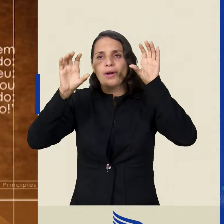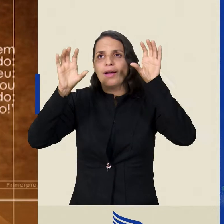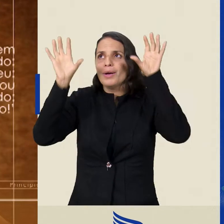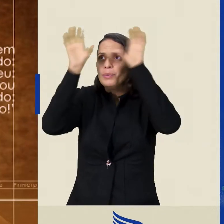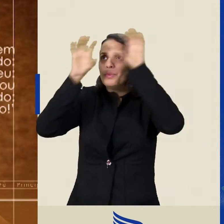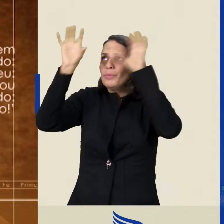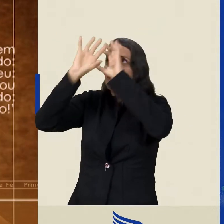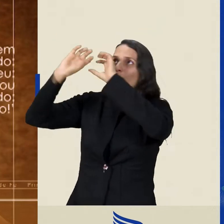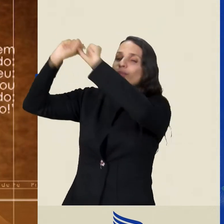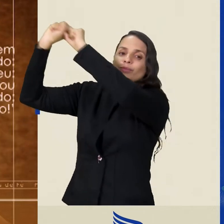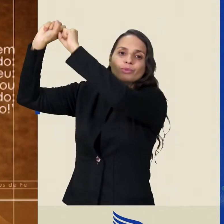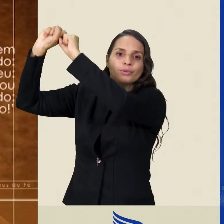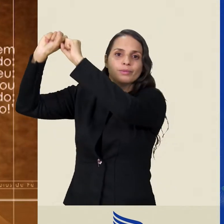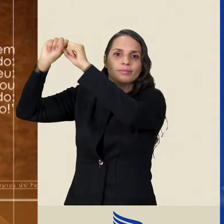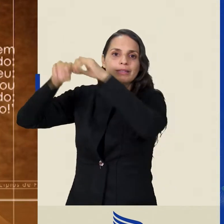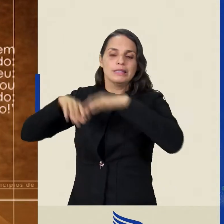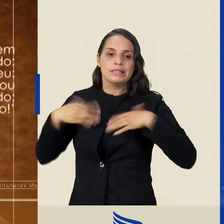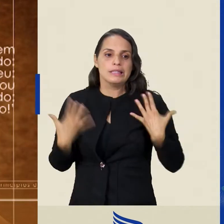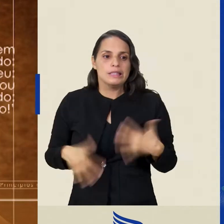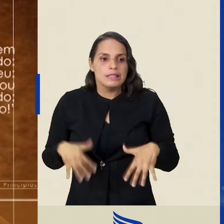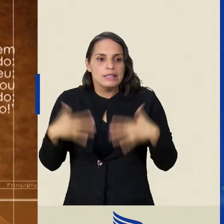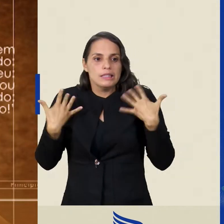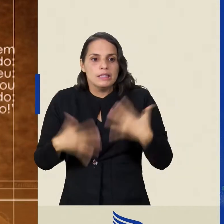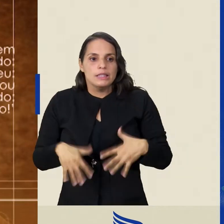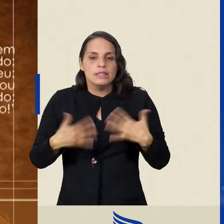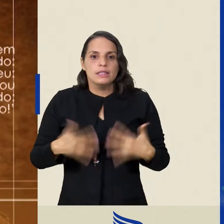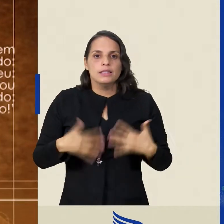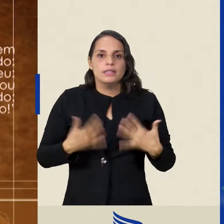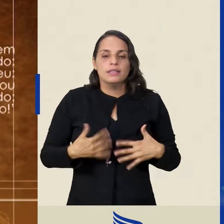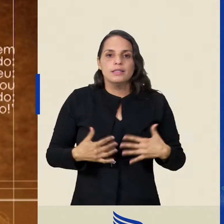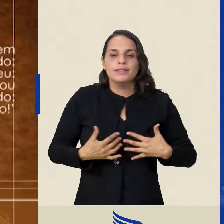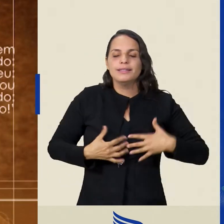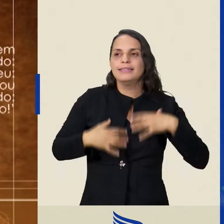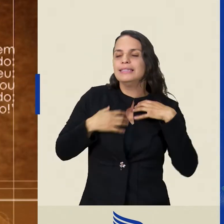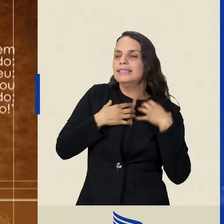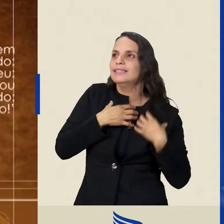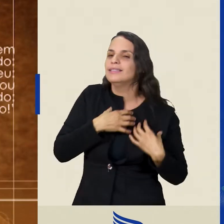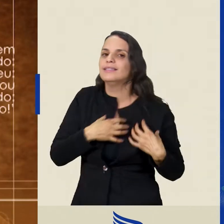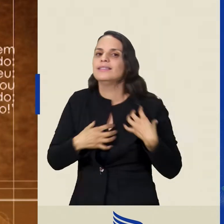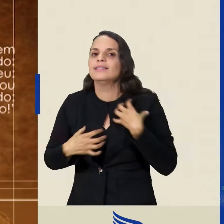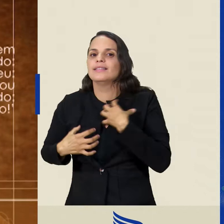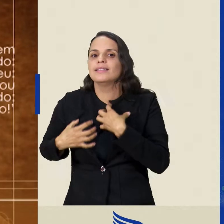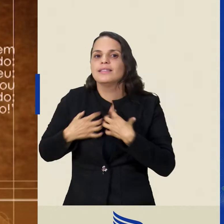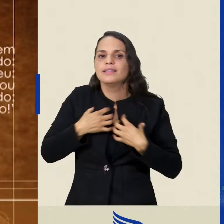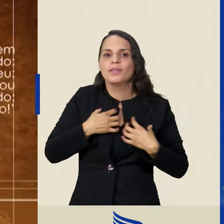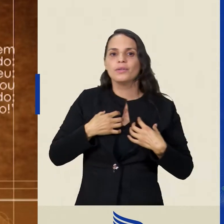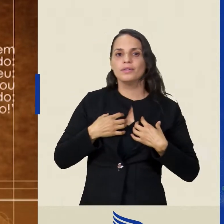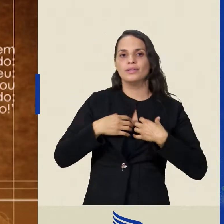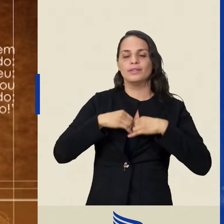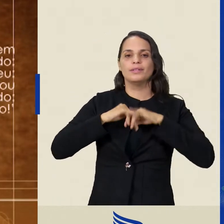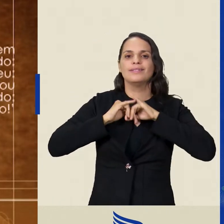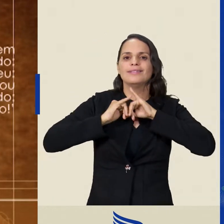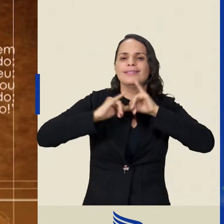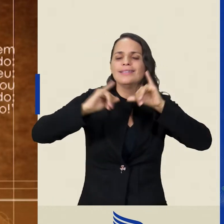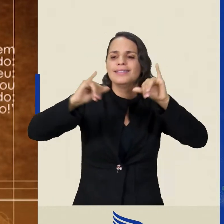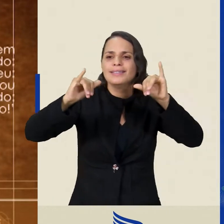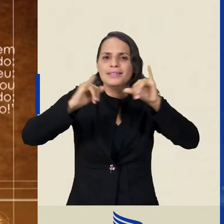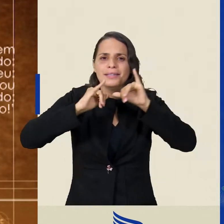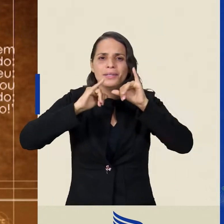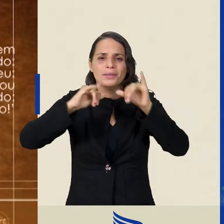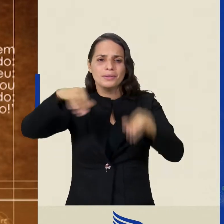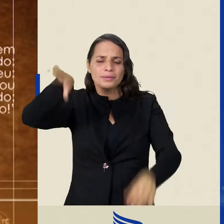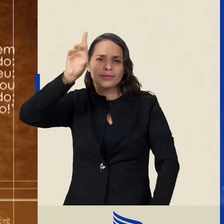mim, torcendo as mãos." Sua intensa aflição continuou dizendo: "O